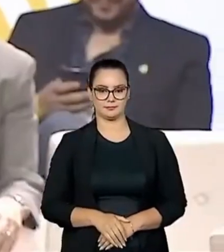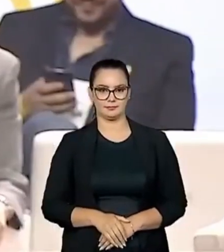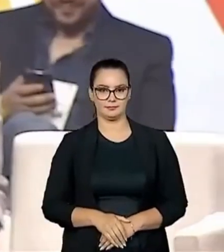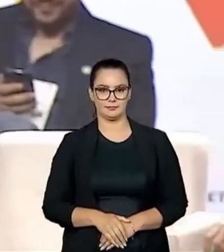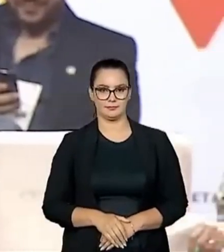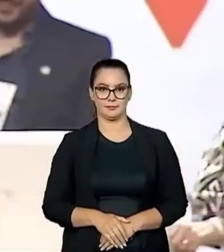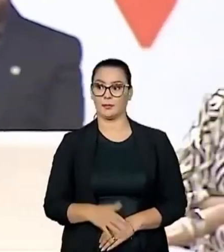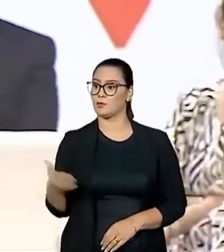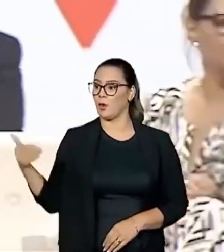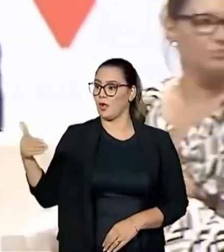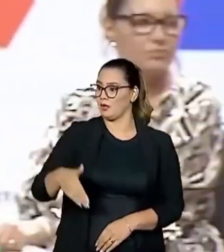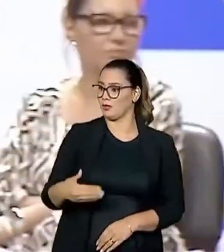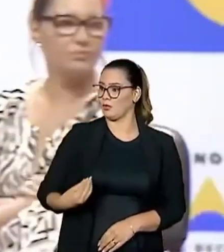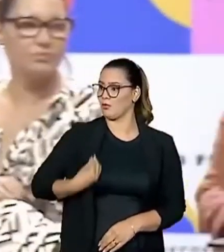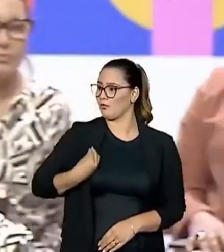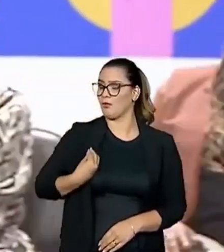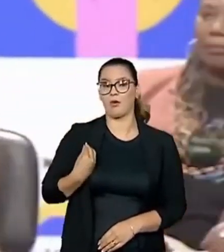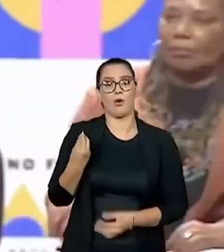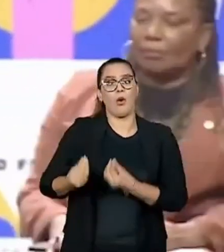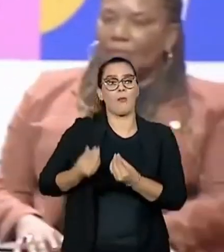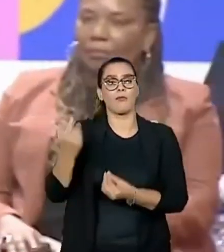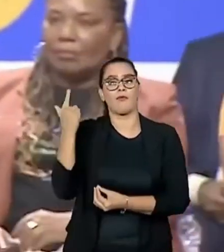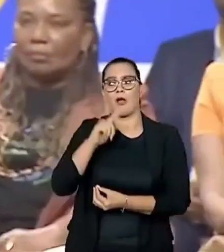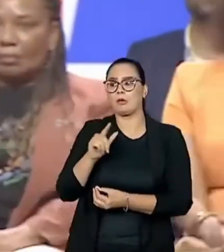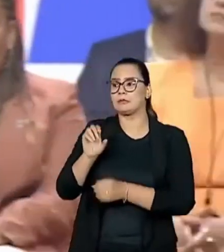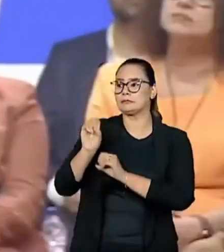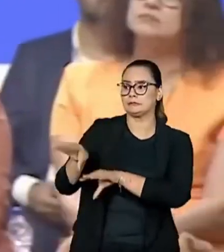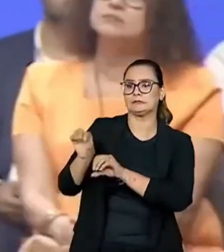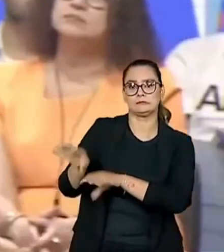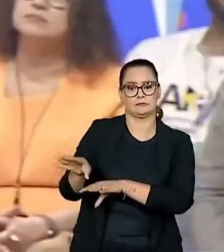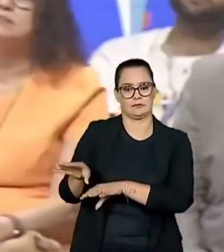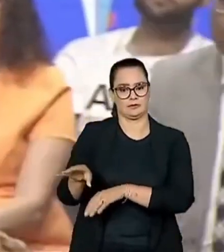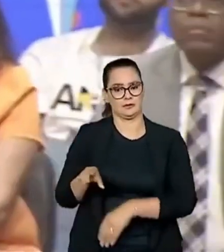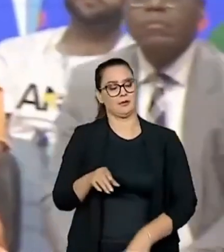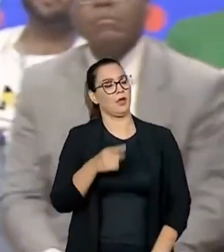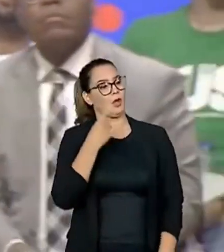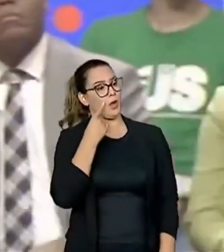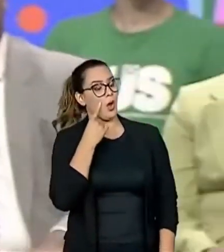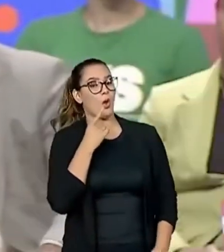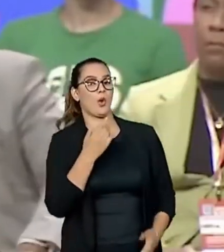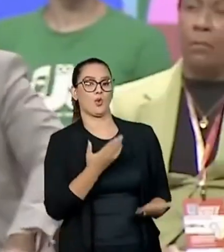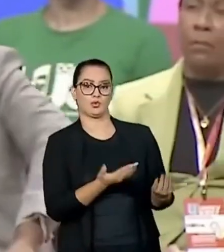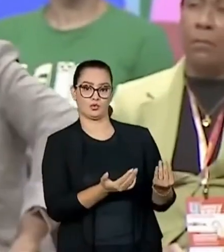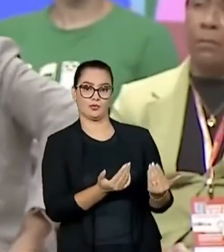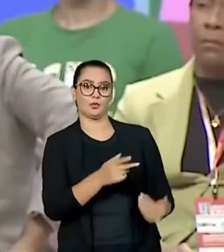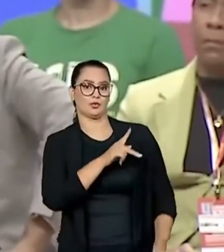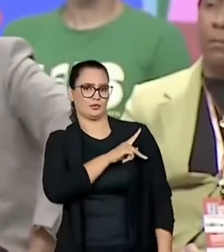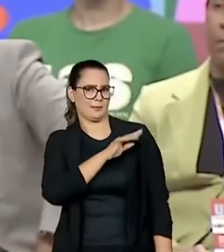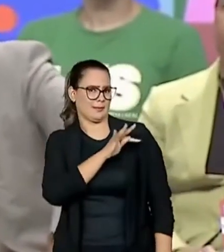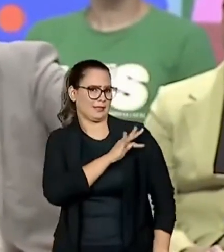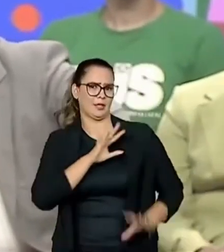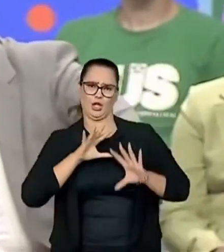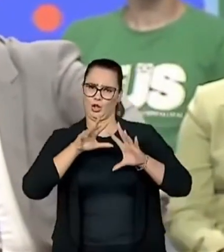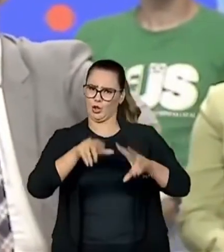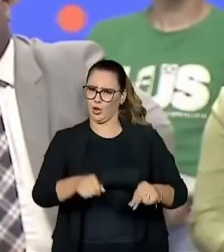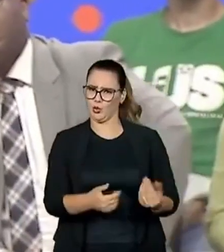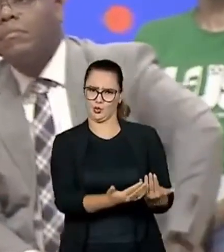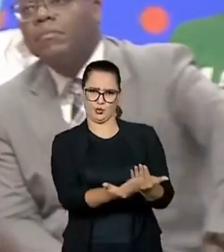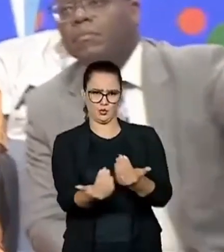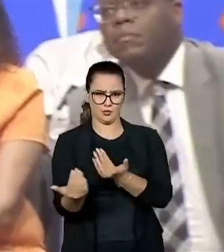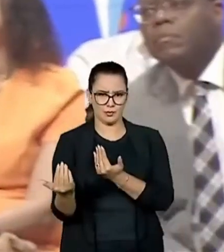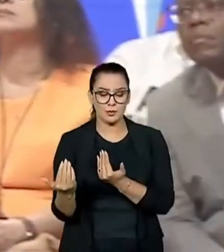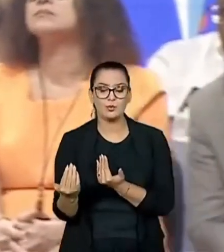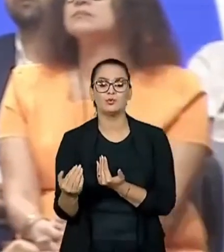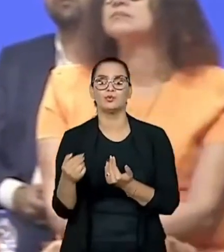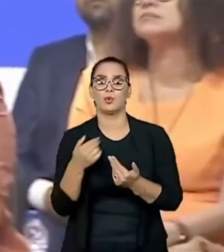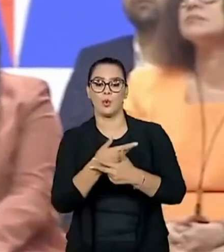Como é que a gente vai conseguir politizar? Essa é uma coisa, sorrido, para a juventude do PT e para todas as juventudes. Essa